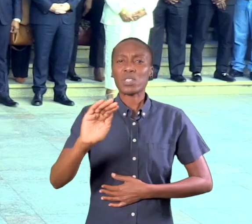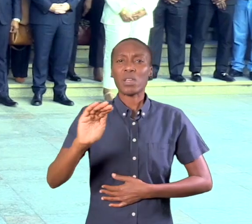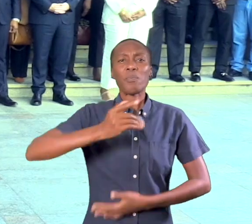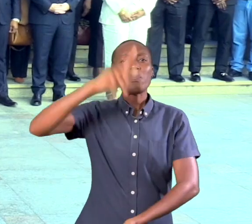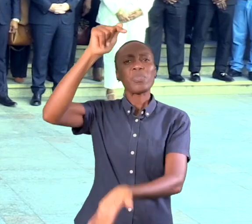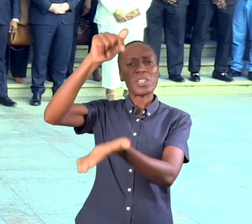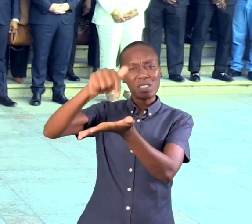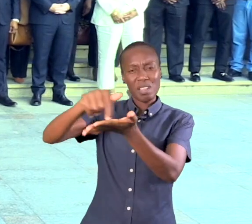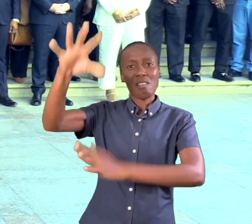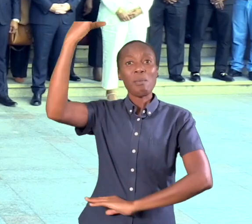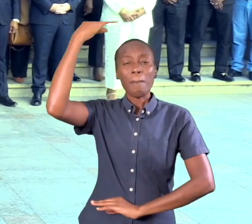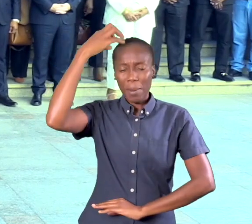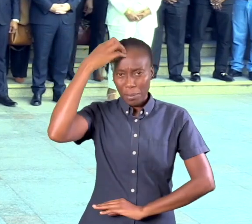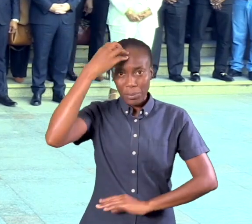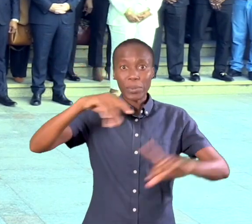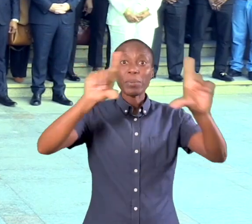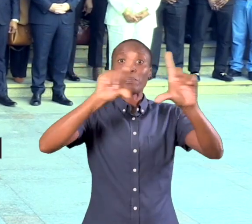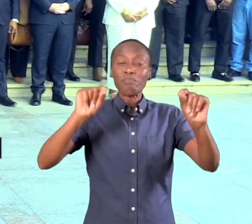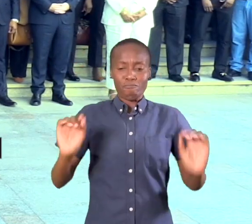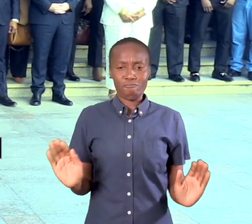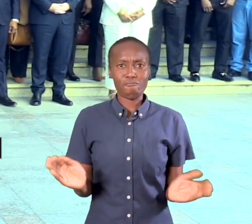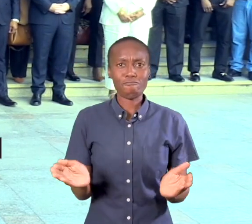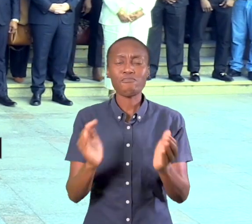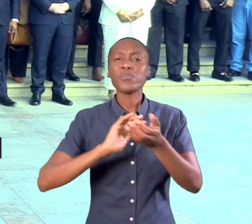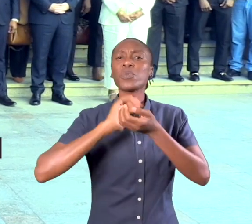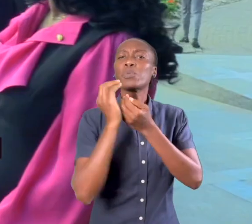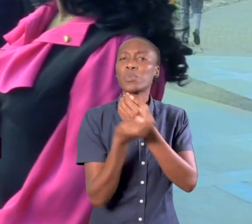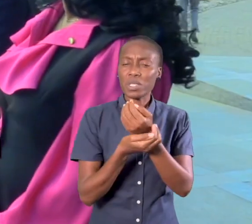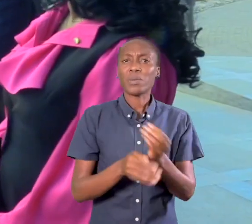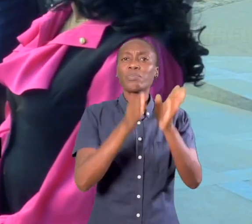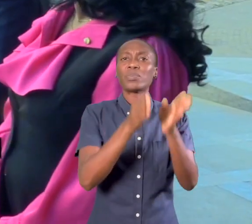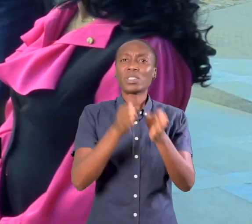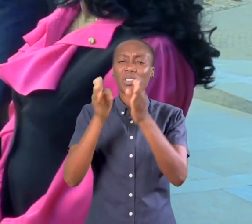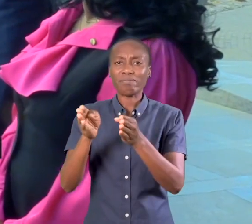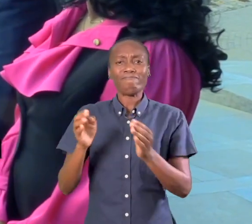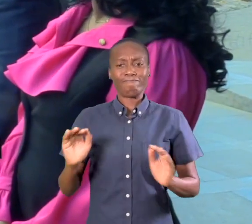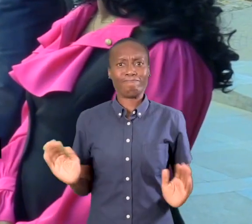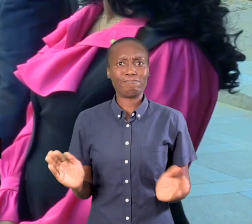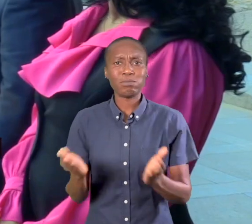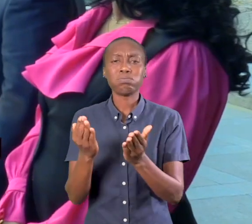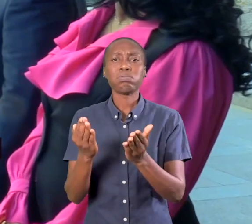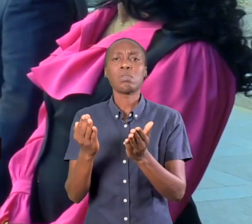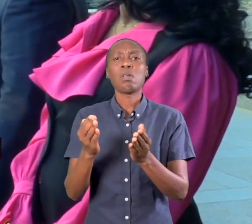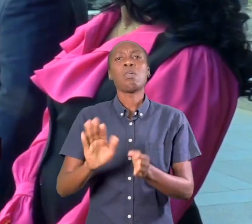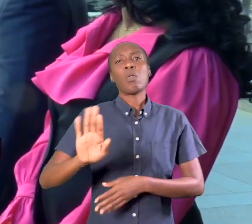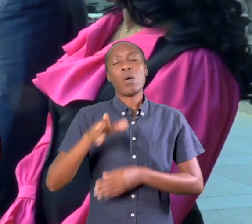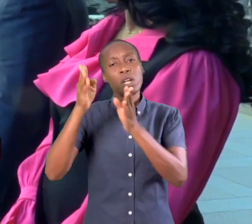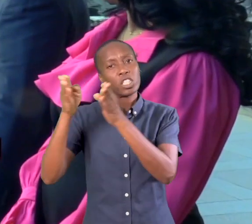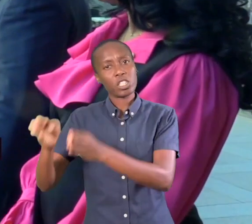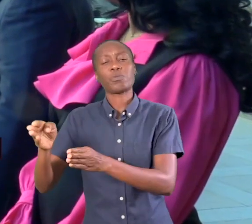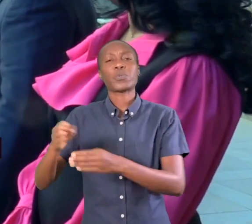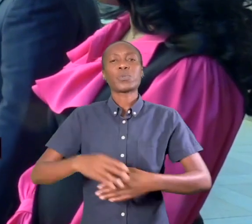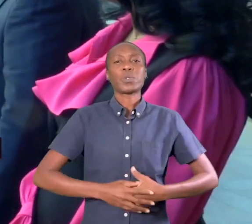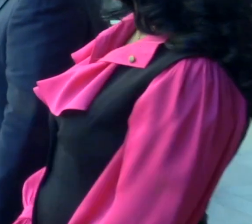Proteção Social, que decorreu na cidade de Maputo, sob o lema "Investir na proteção social é investir no